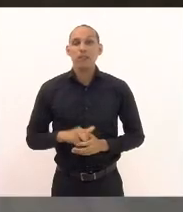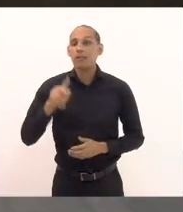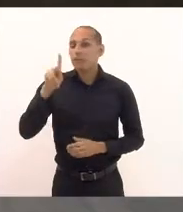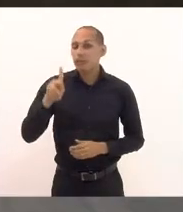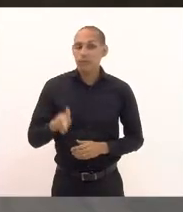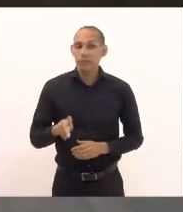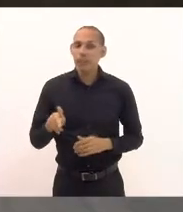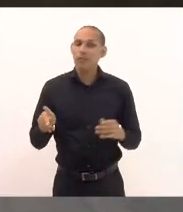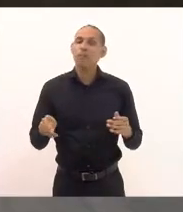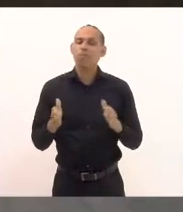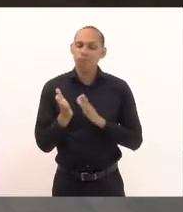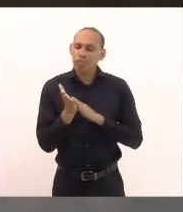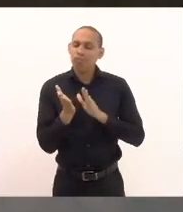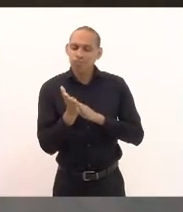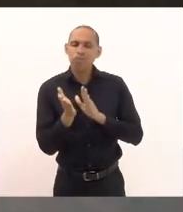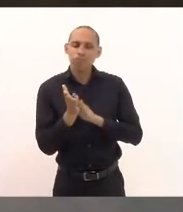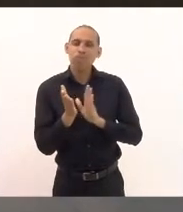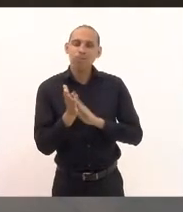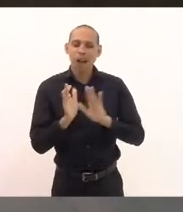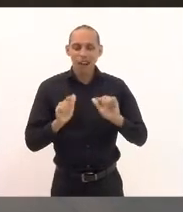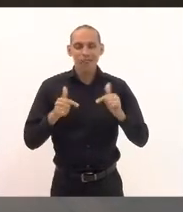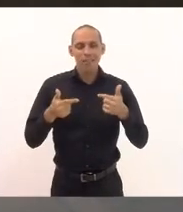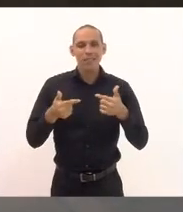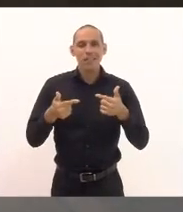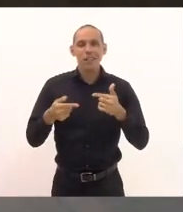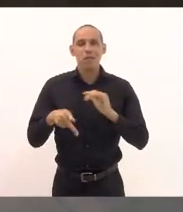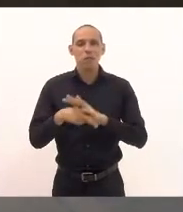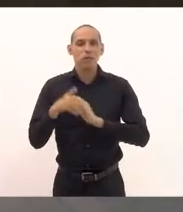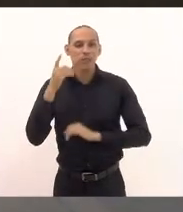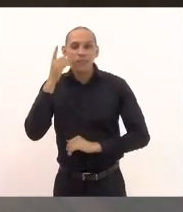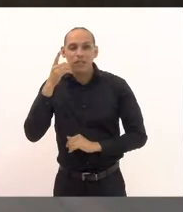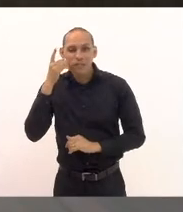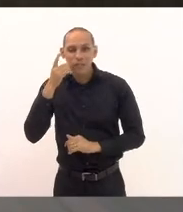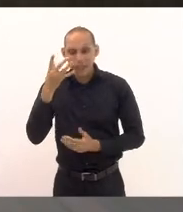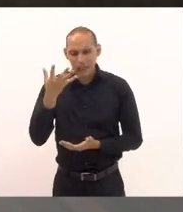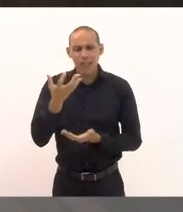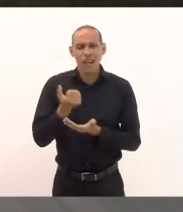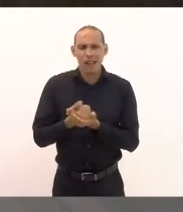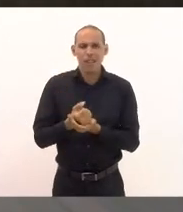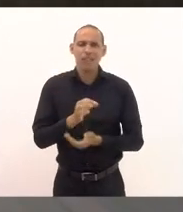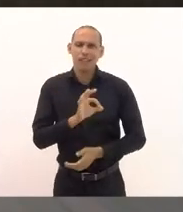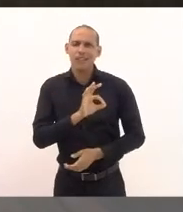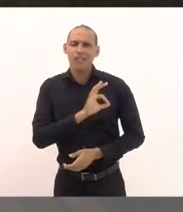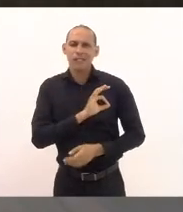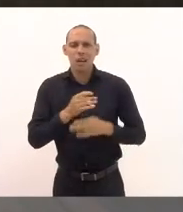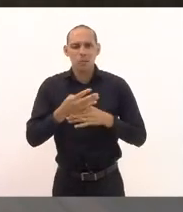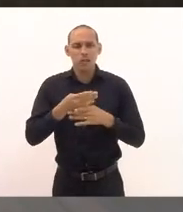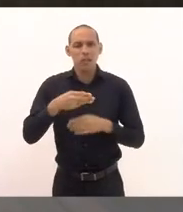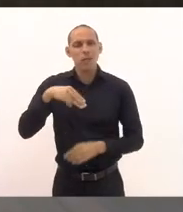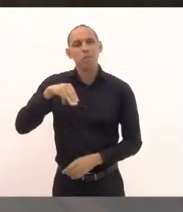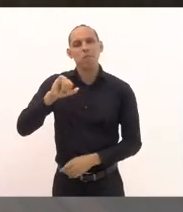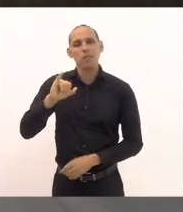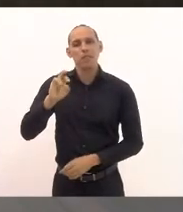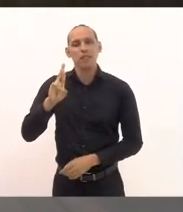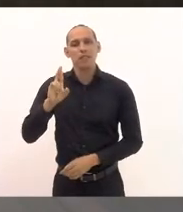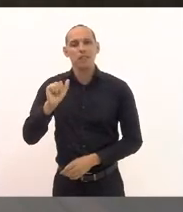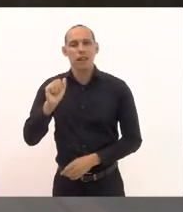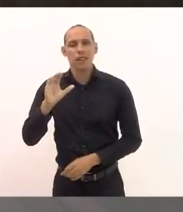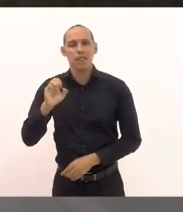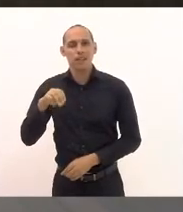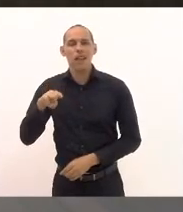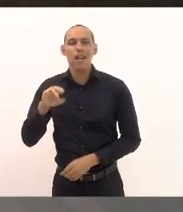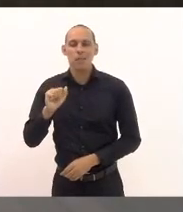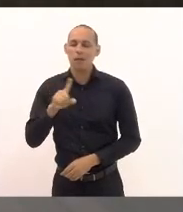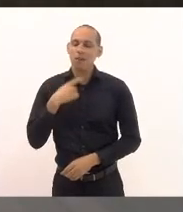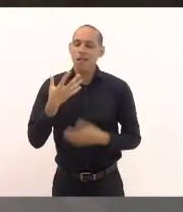Presidente, elogiando a iniciativa do deputado no que se refere à instalação de uma delegacia no município de Miracema, o nosso